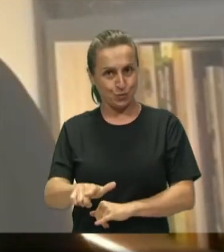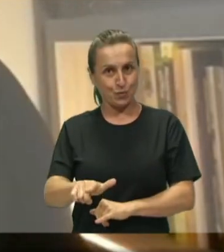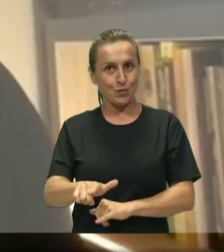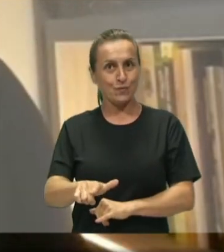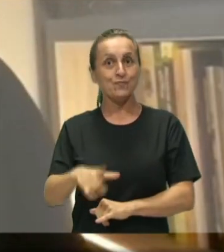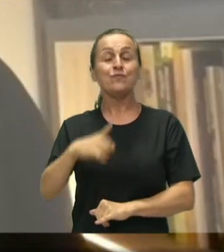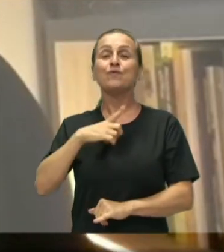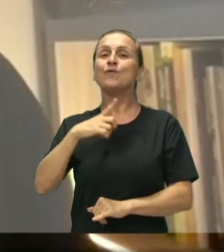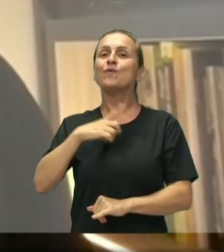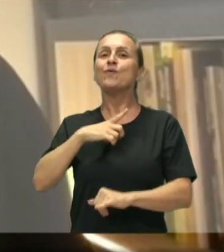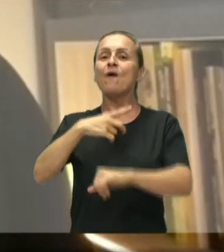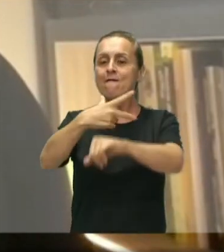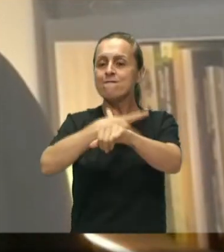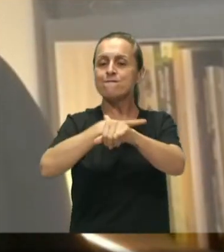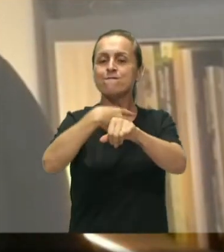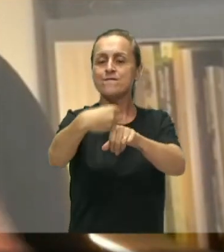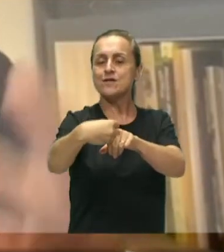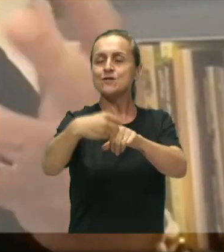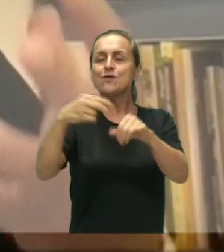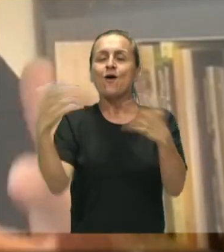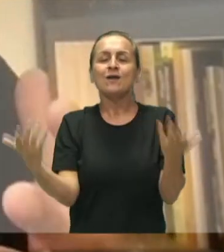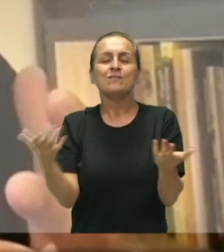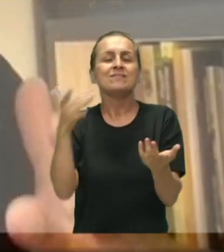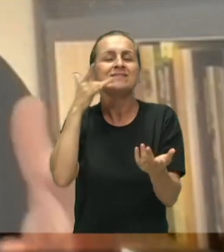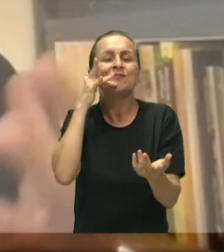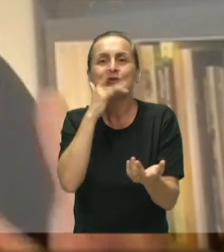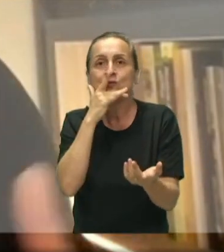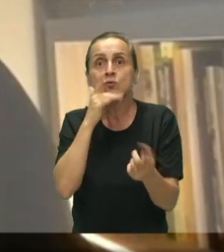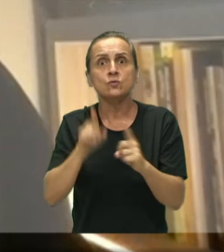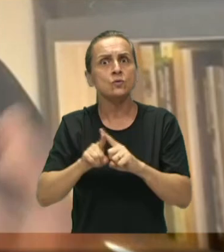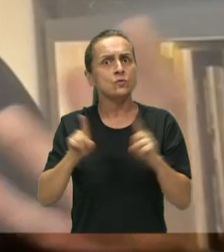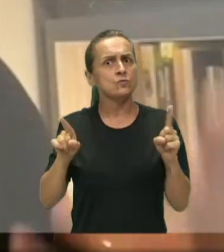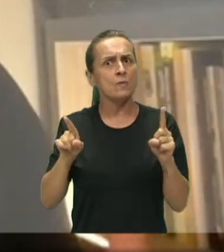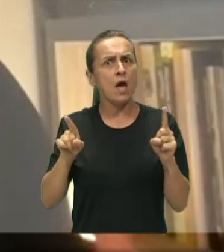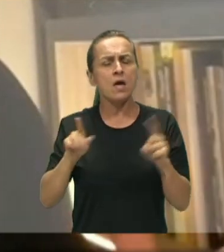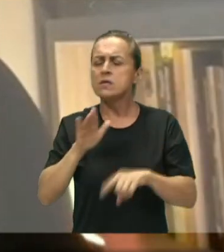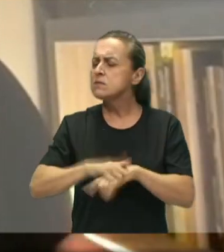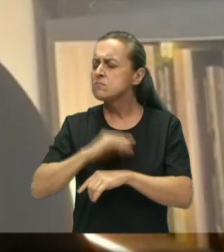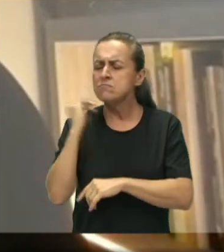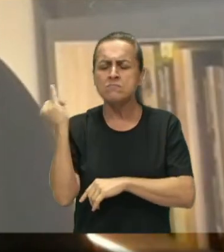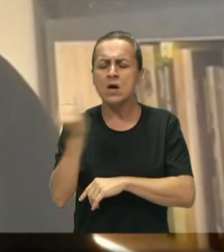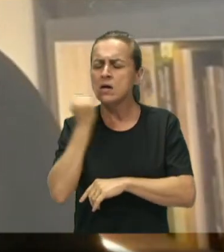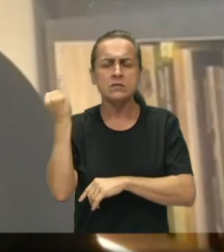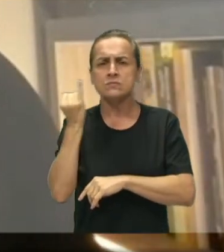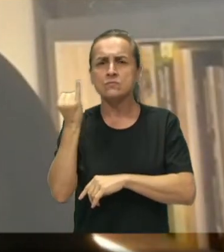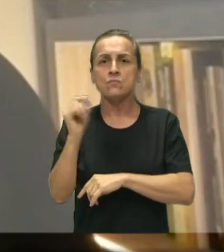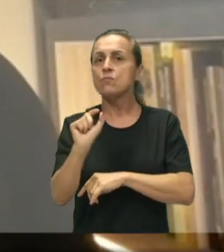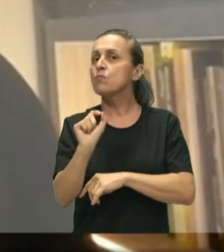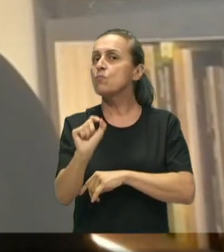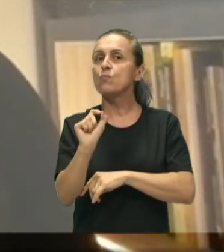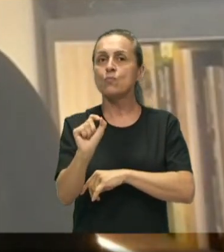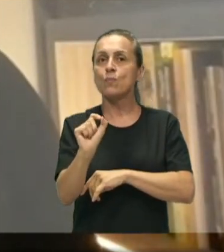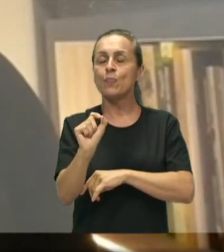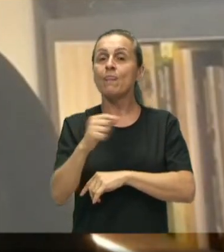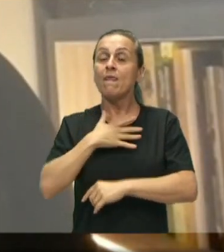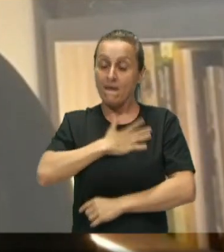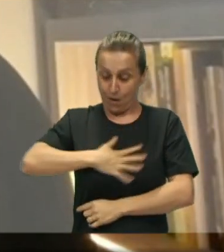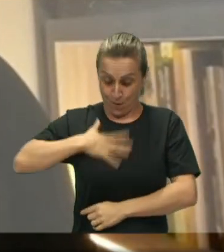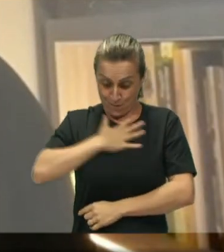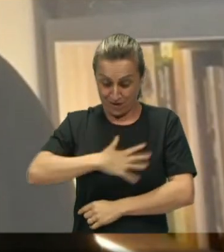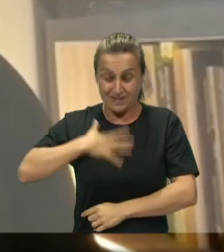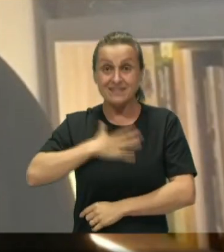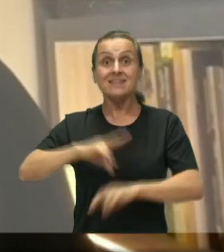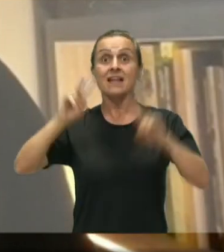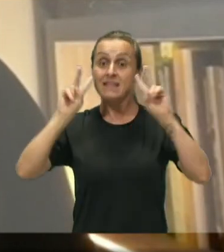prazer da Vitória mas o que é mais importante o que é maior de tudo é o prazer de